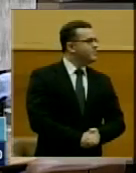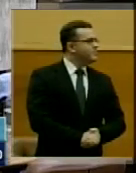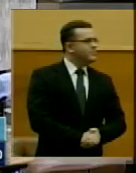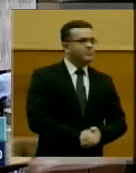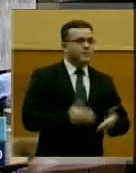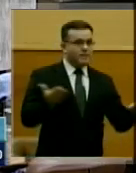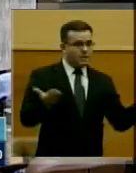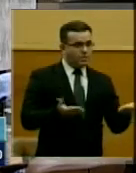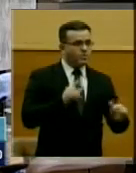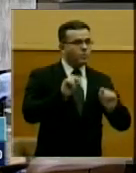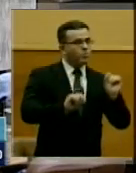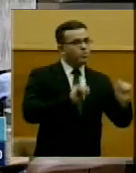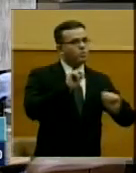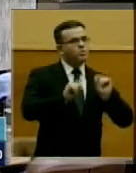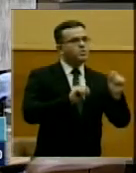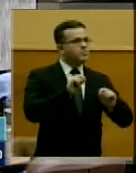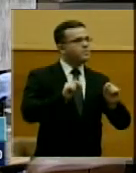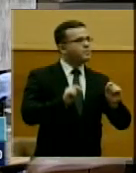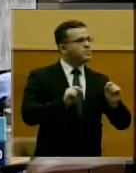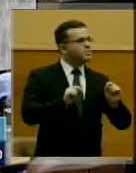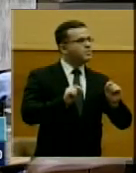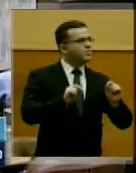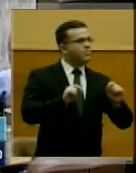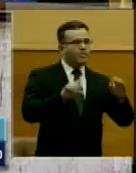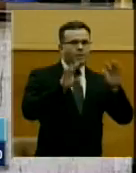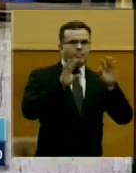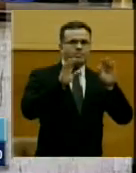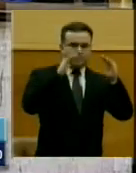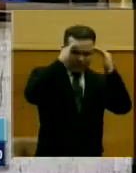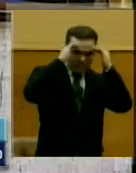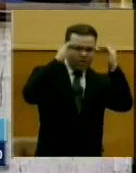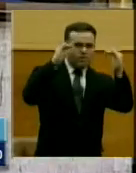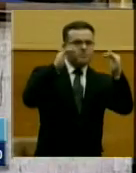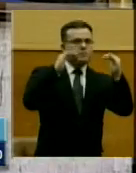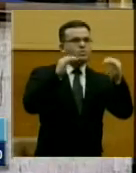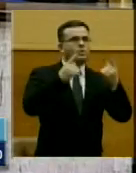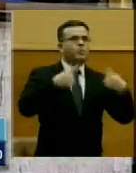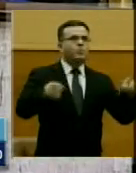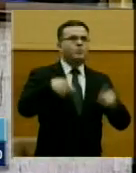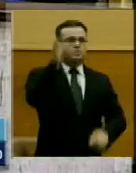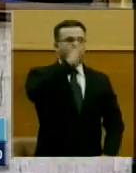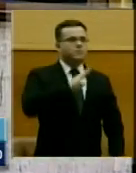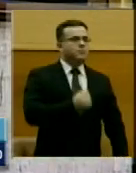Neste momento, em posição de respeito, ouviremos o hino nacional.